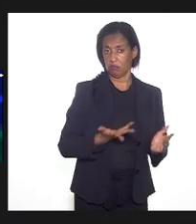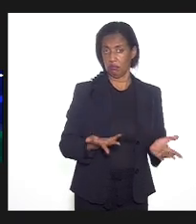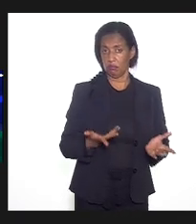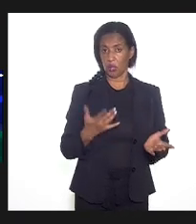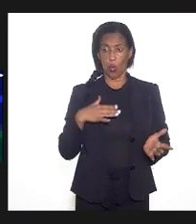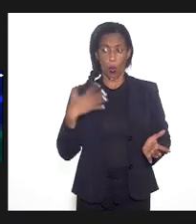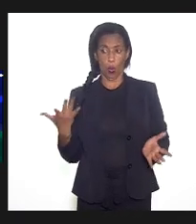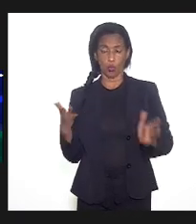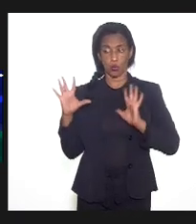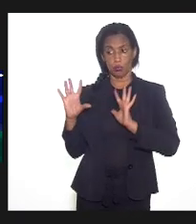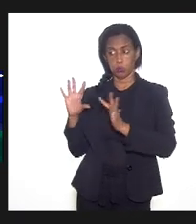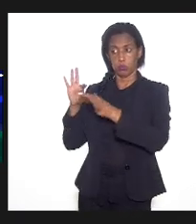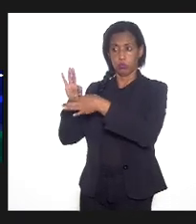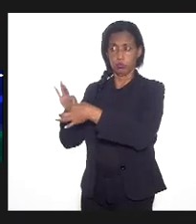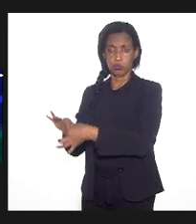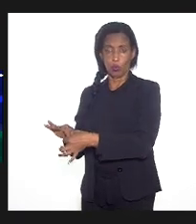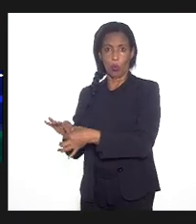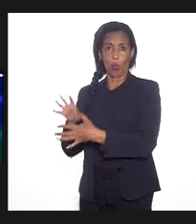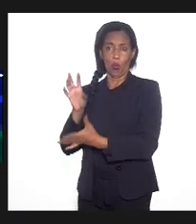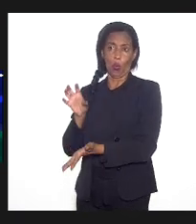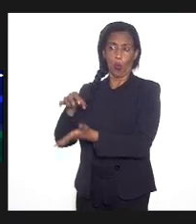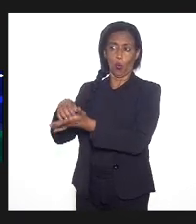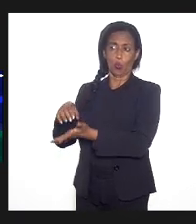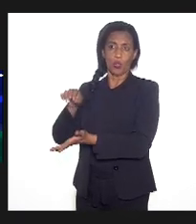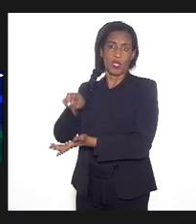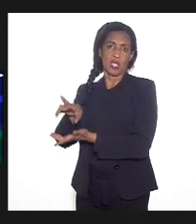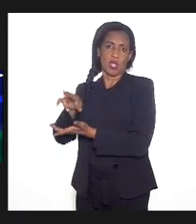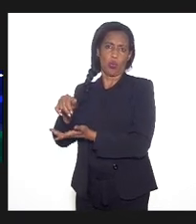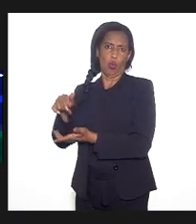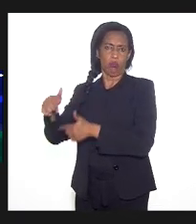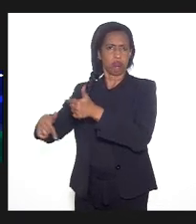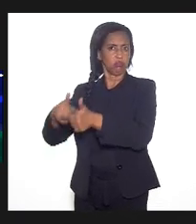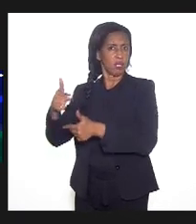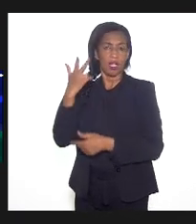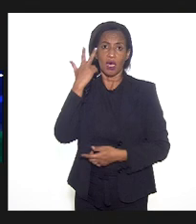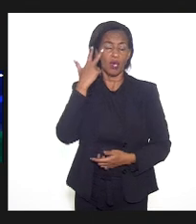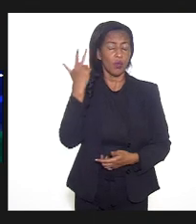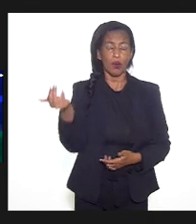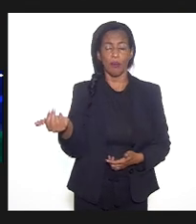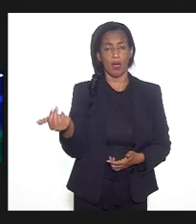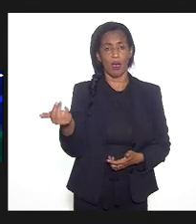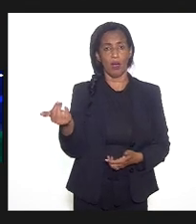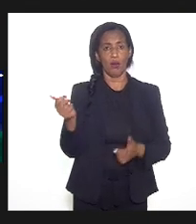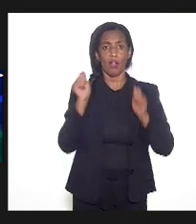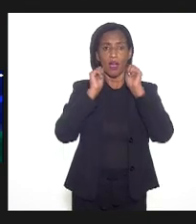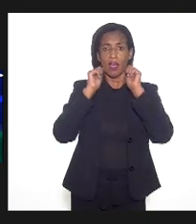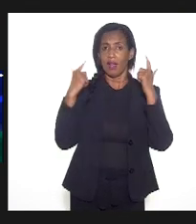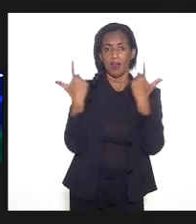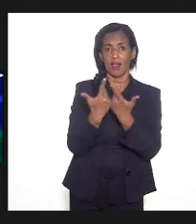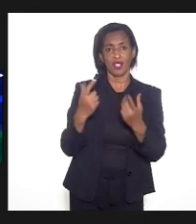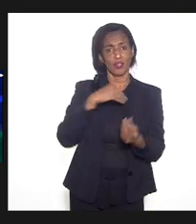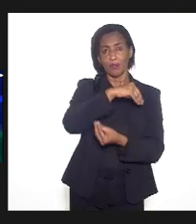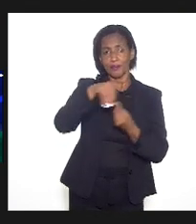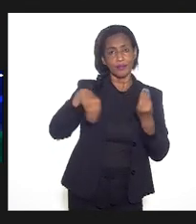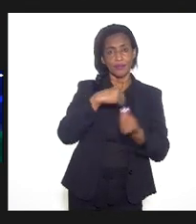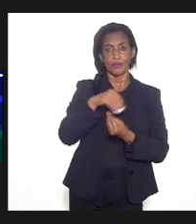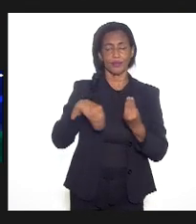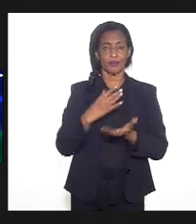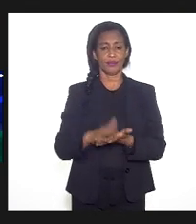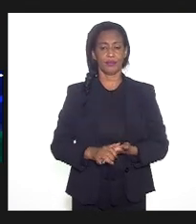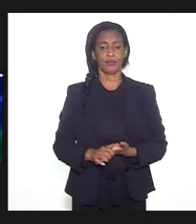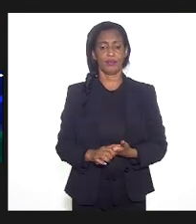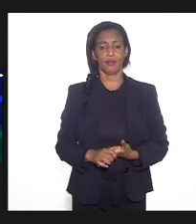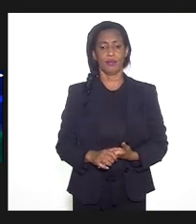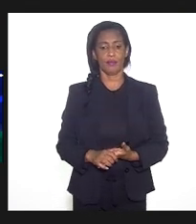mais afinidade com certos setores produtivos. Isso é normal, é o extrato, a Assembleia Legislativa é o extrato da sociedade.